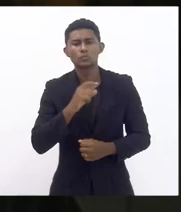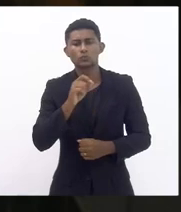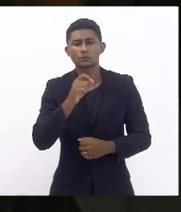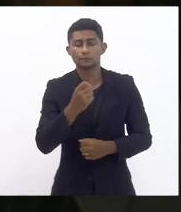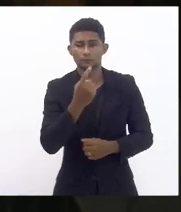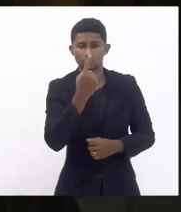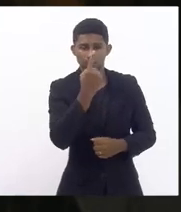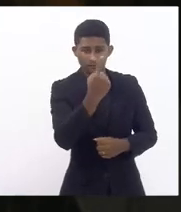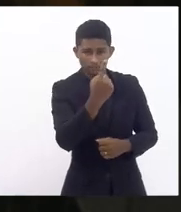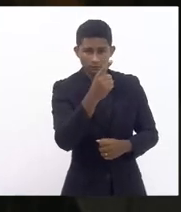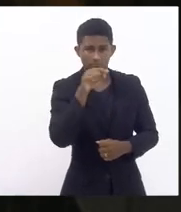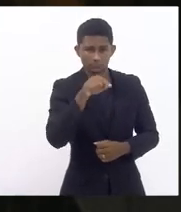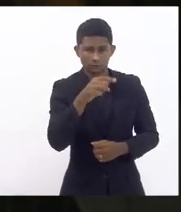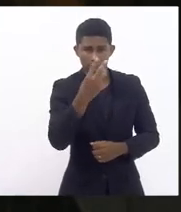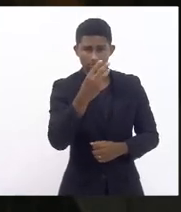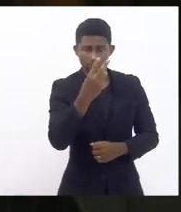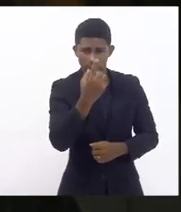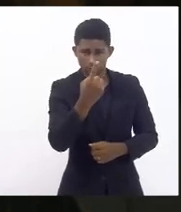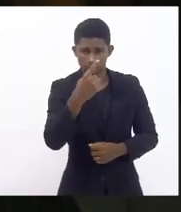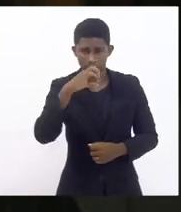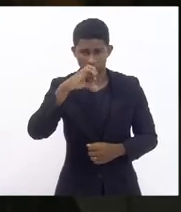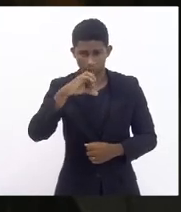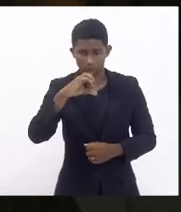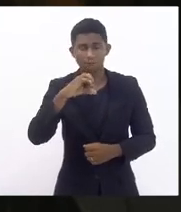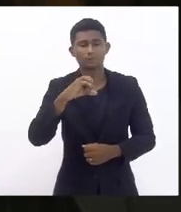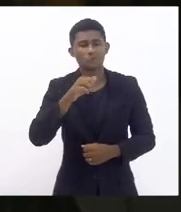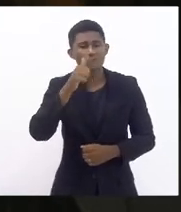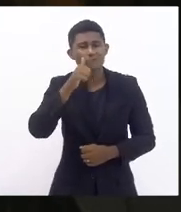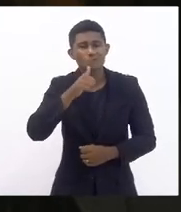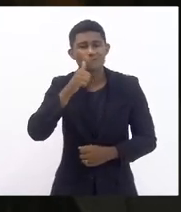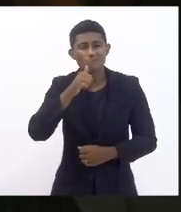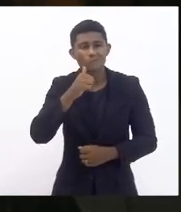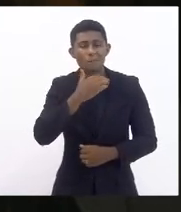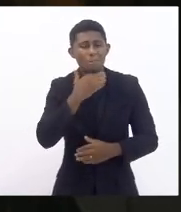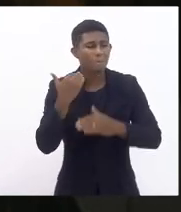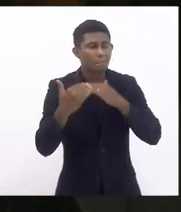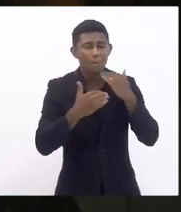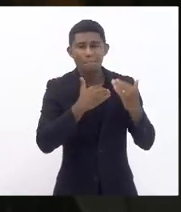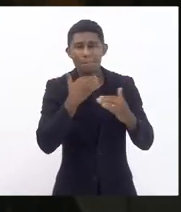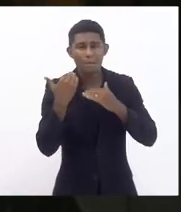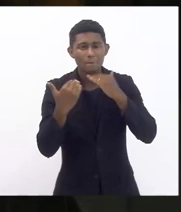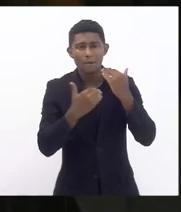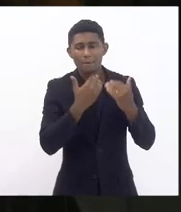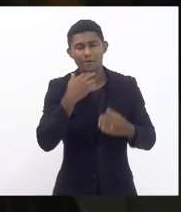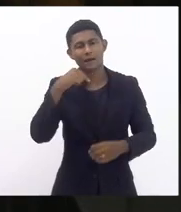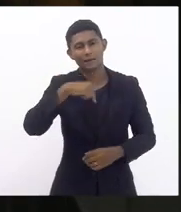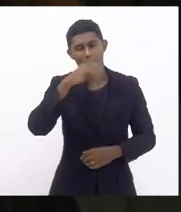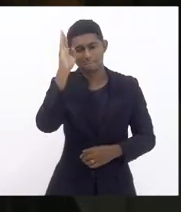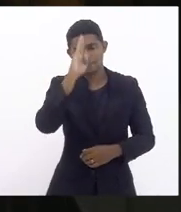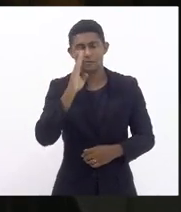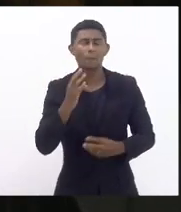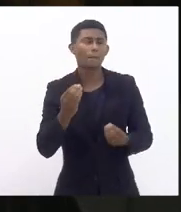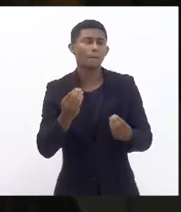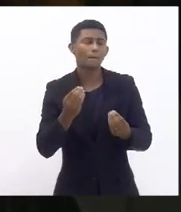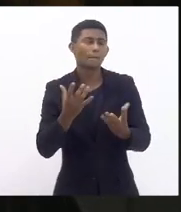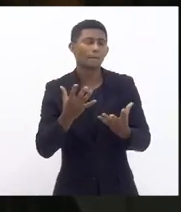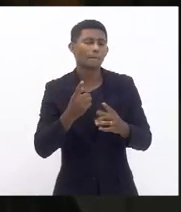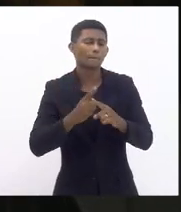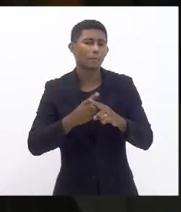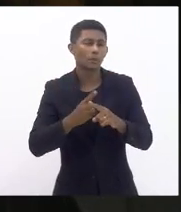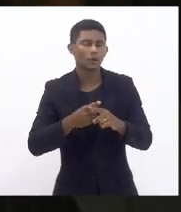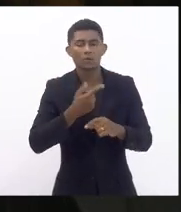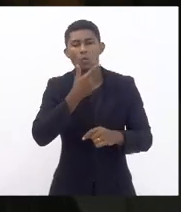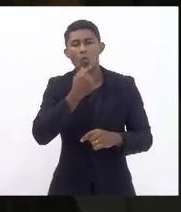1.319 feminicídios no Brasil. O que significa, deputado Flávio Serafini, uma